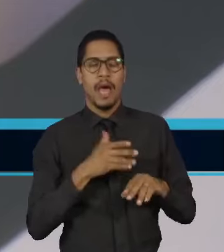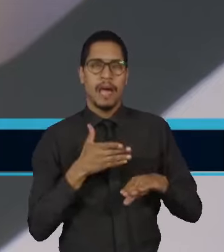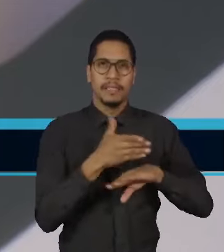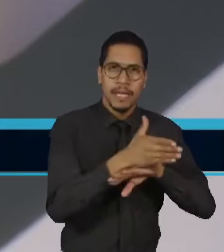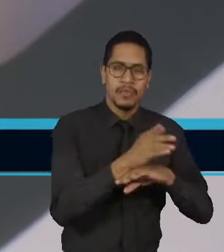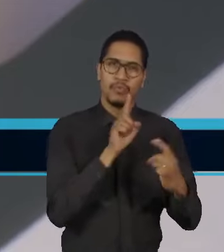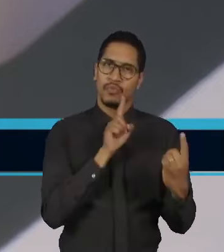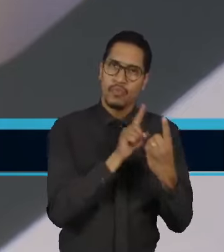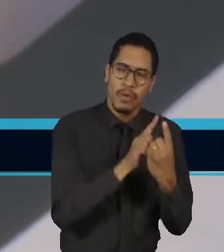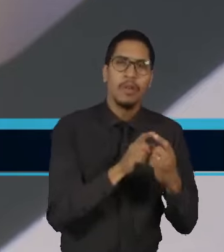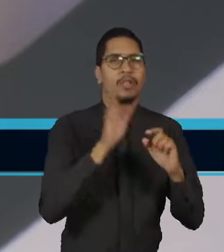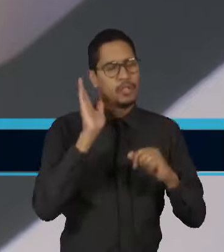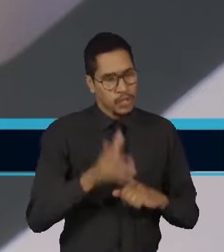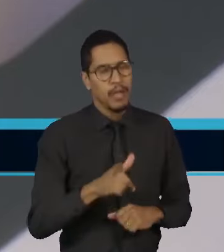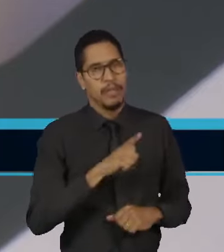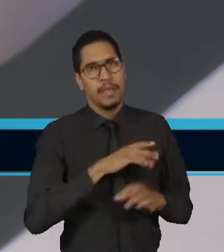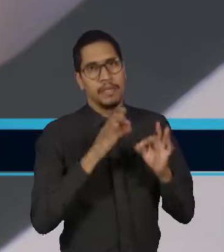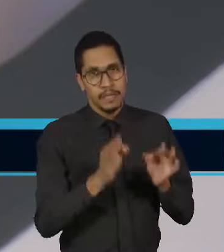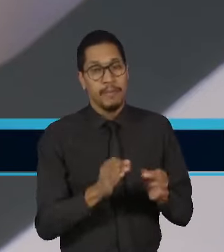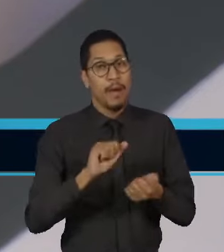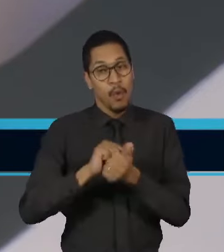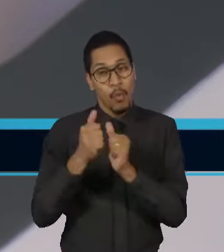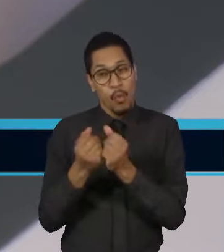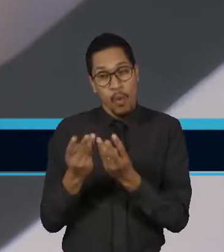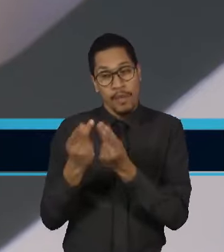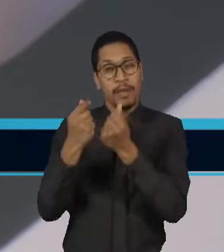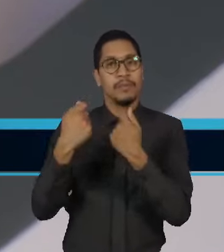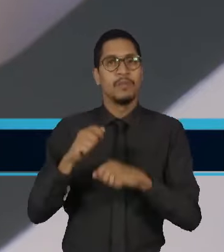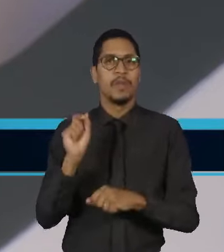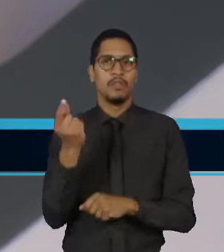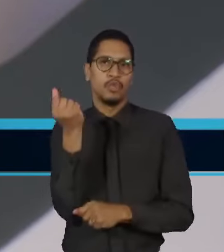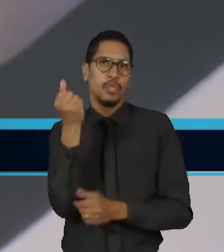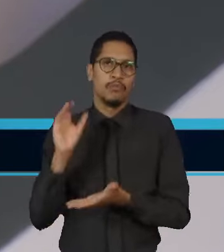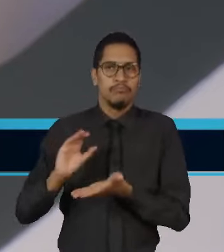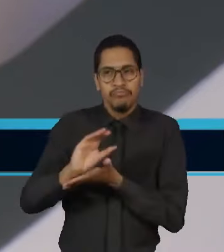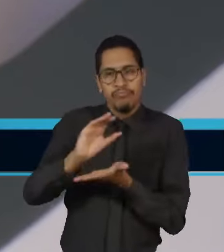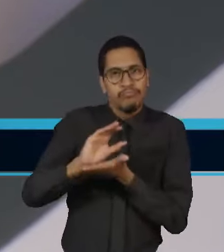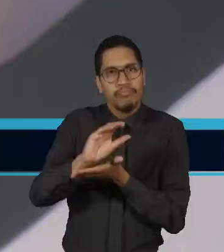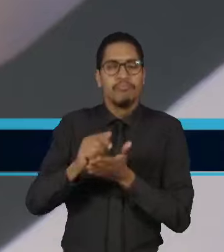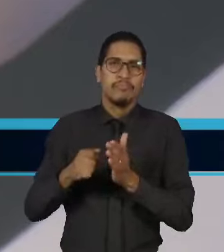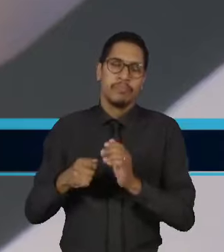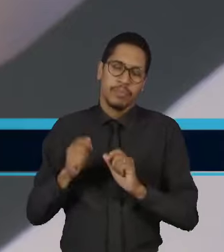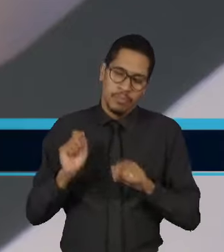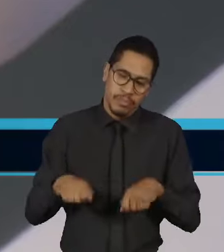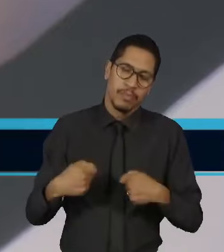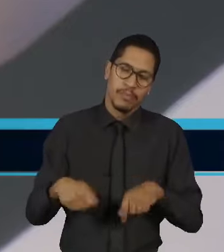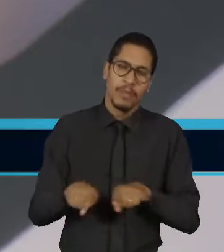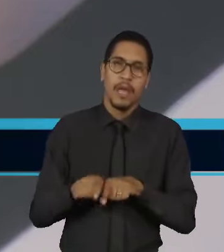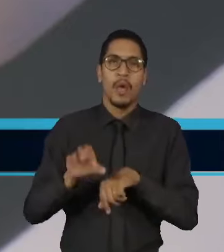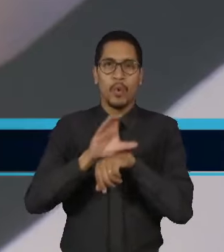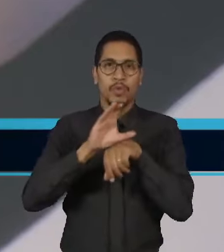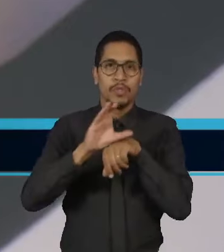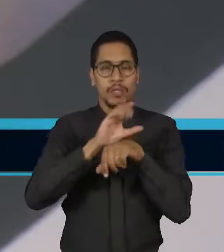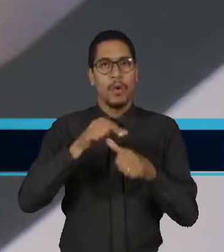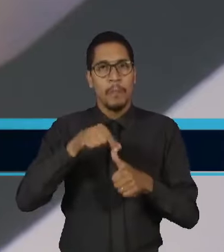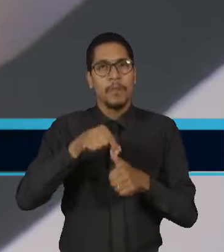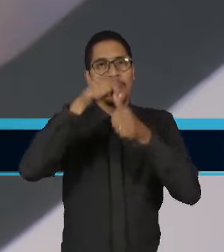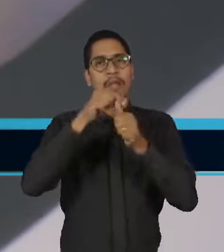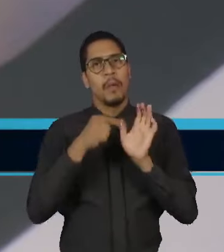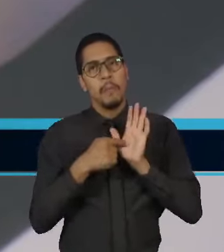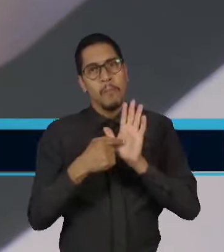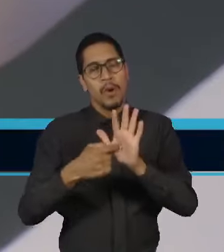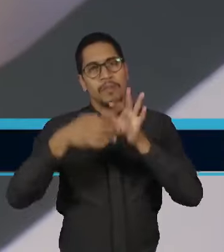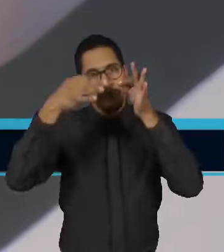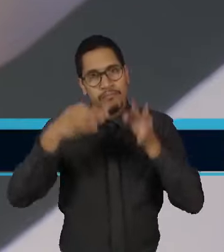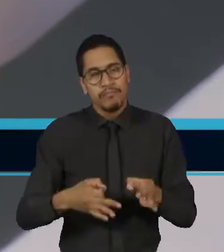melhorar a qualidade só vai acontecer com mais investimento e é prioridade constitucional para que não teria que ter